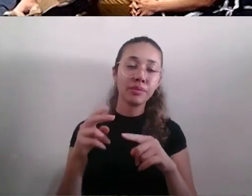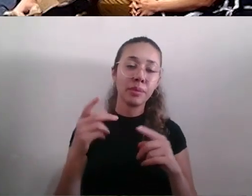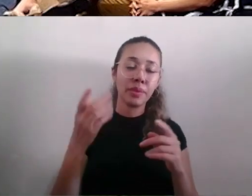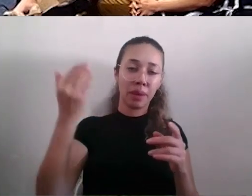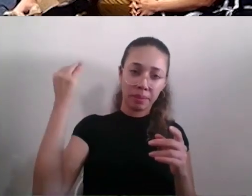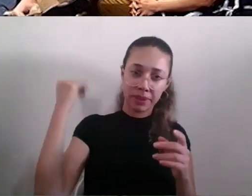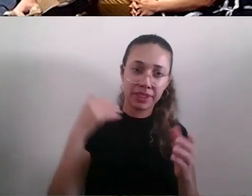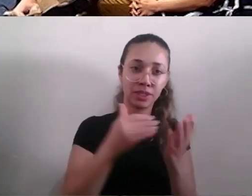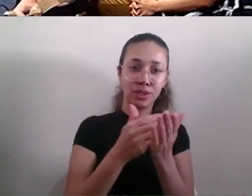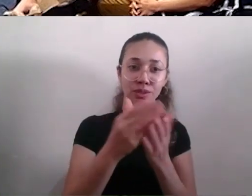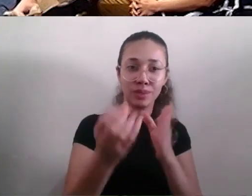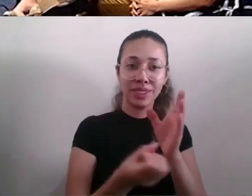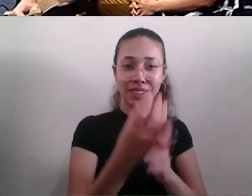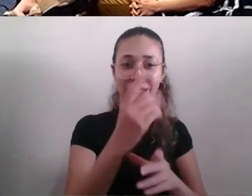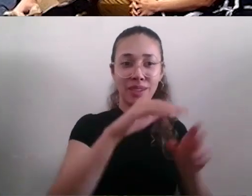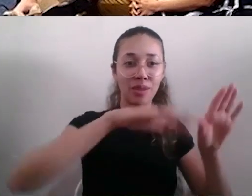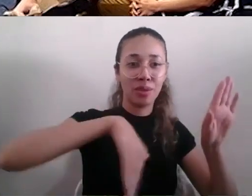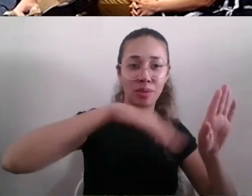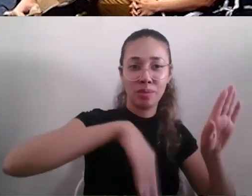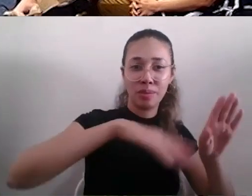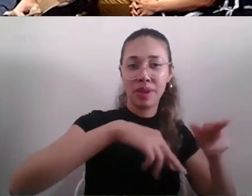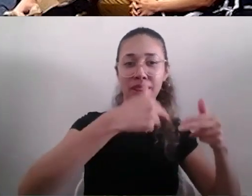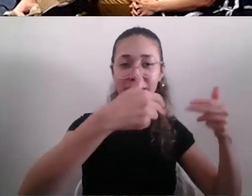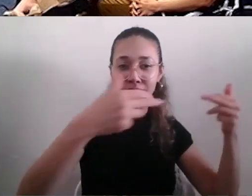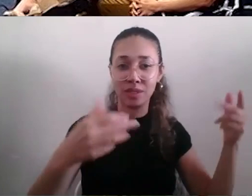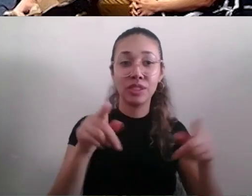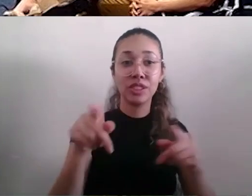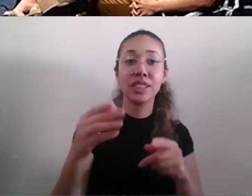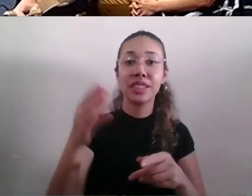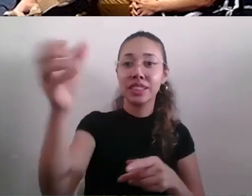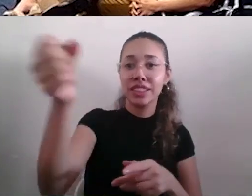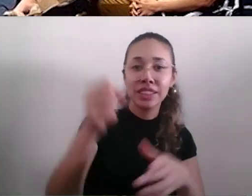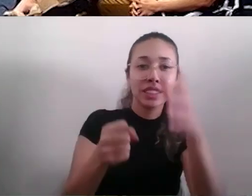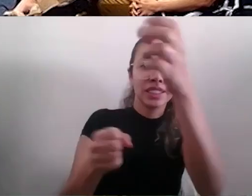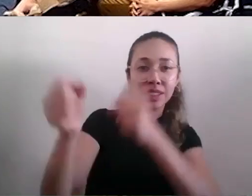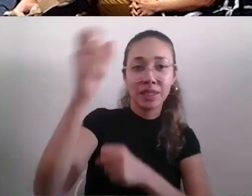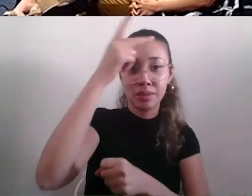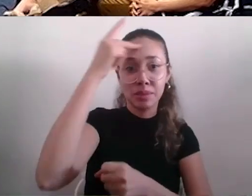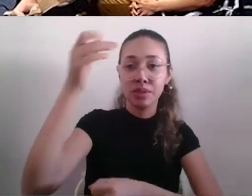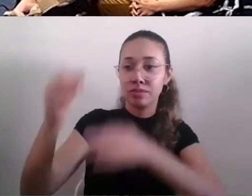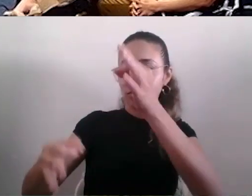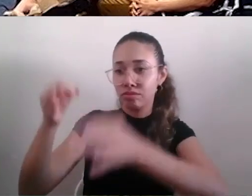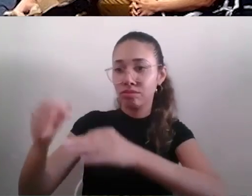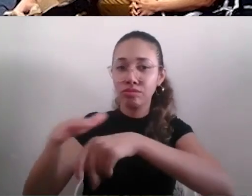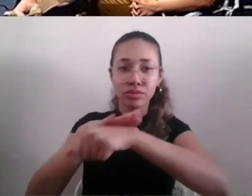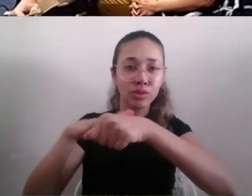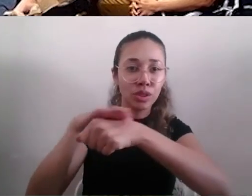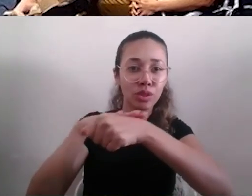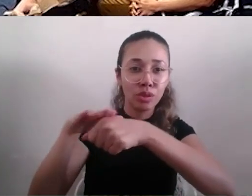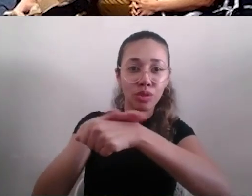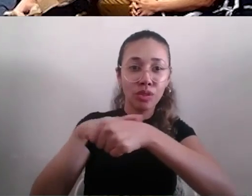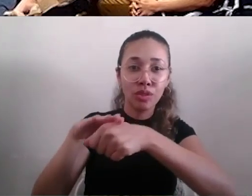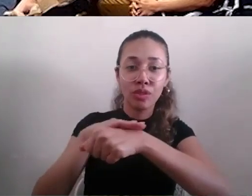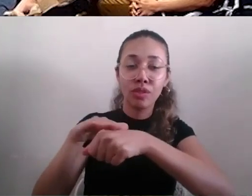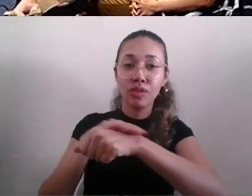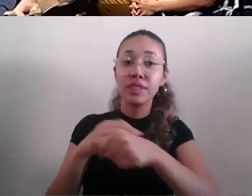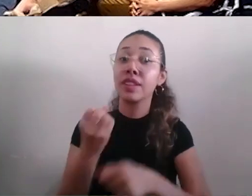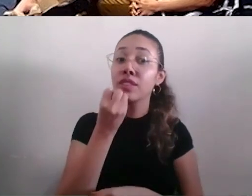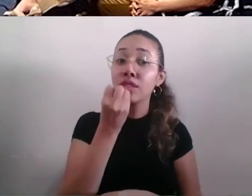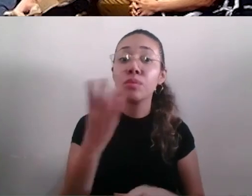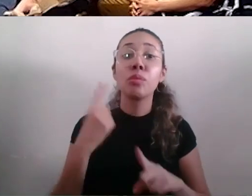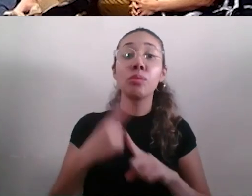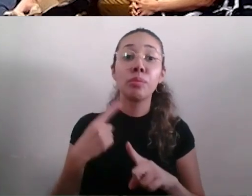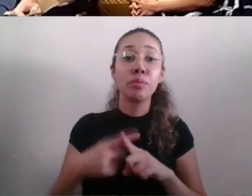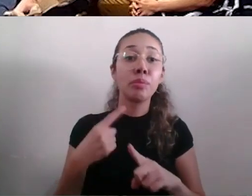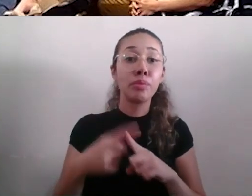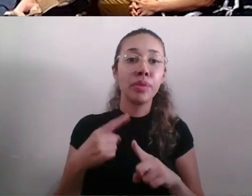de conversar com pessoas como vocês, foi, juro por Deus, a coisa mais gratificante que veio desses podcasts. Mais do que o sucesso normal do público e tal, que, como